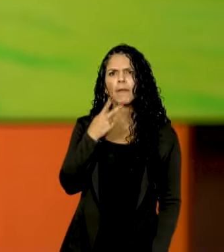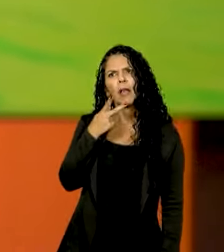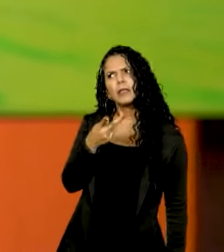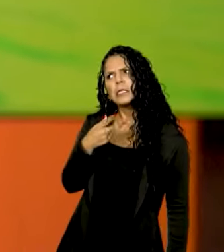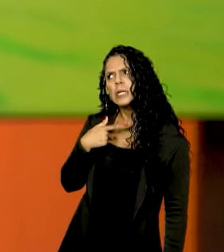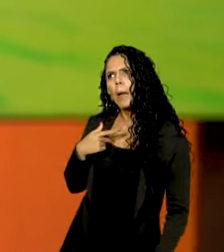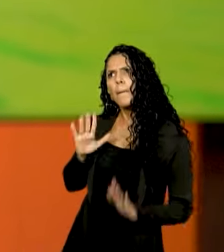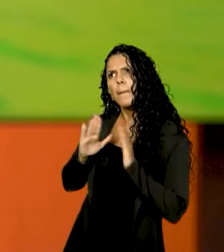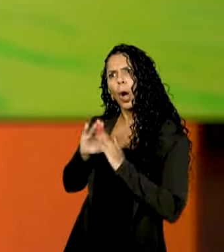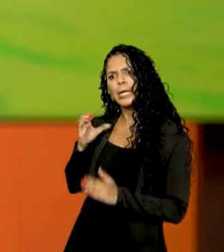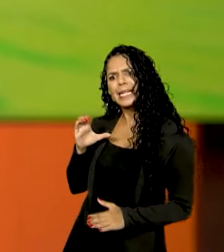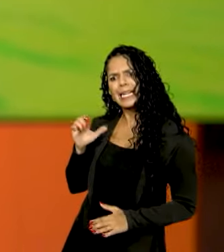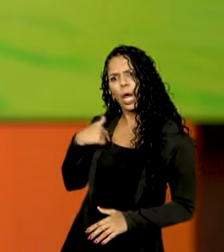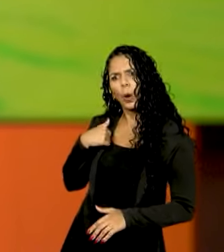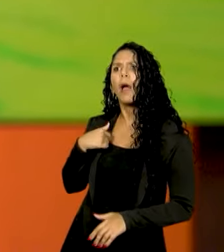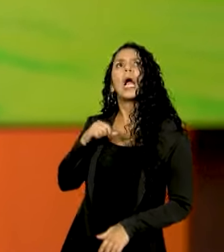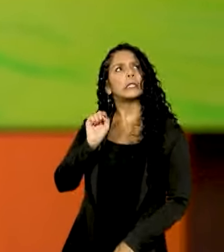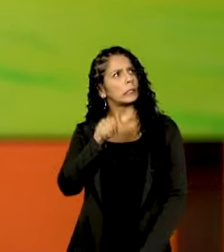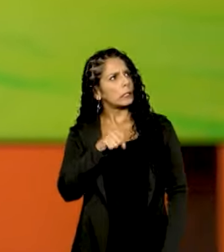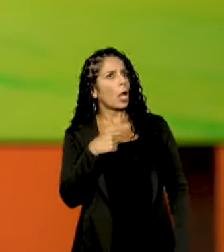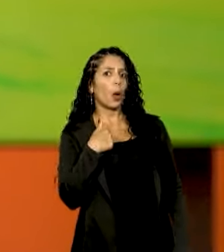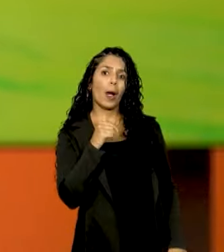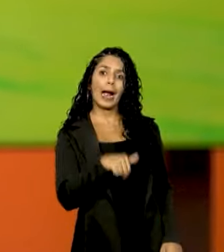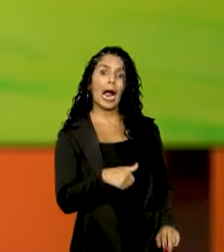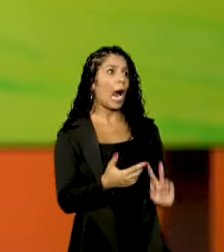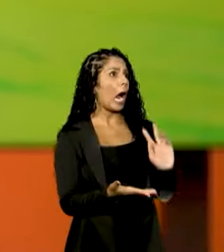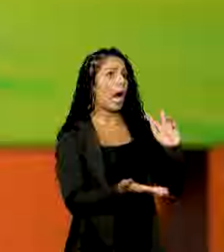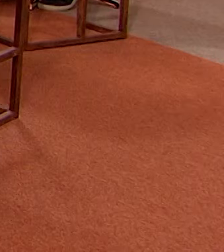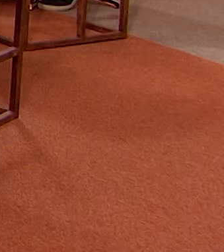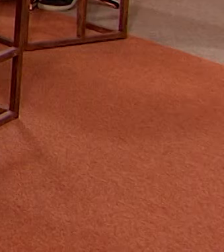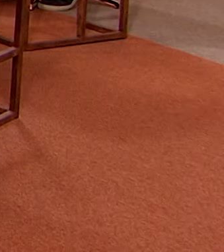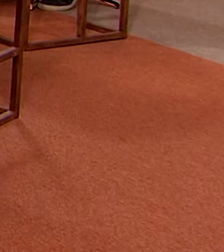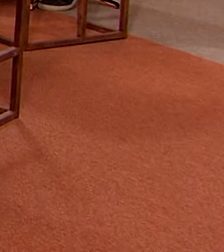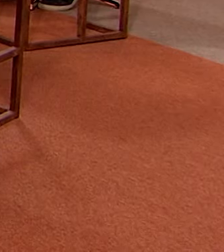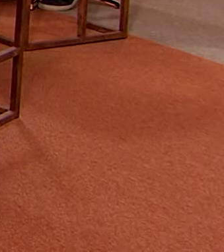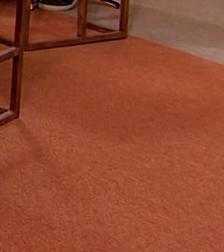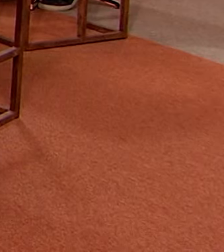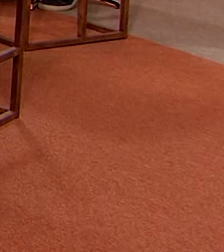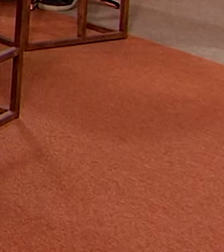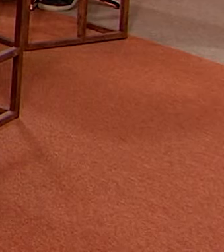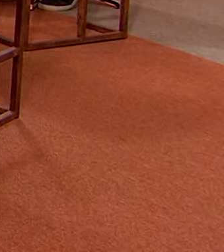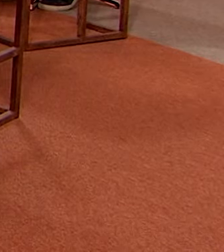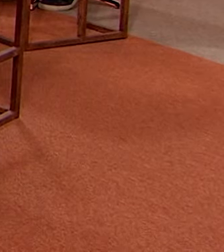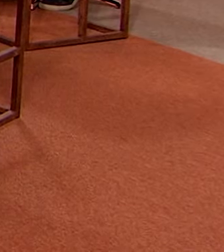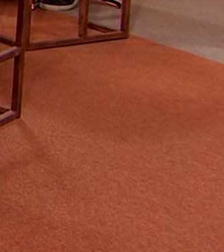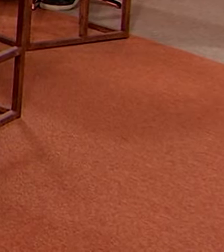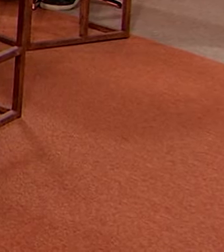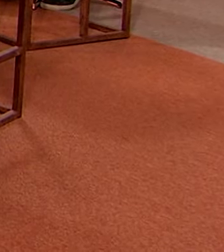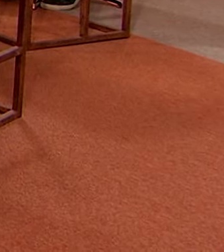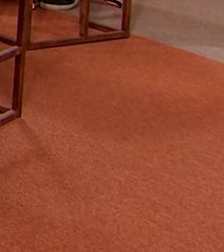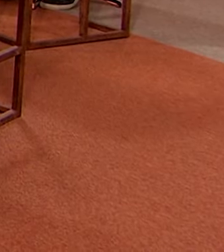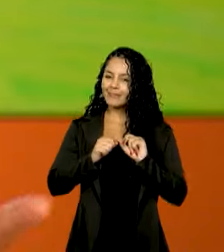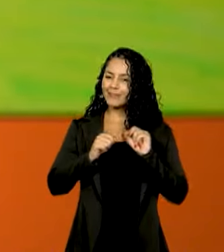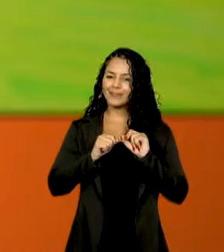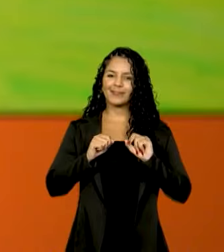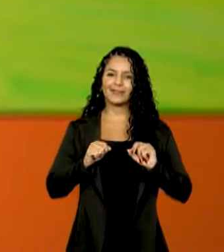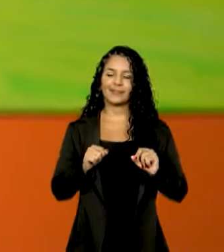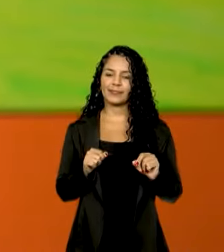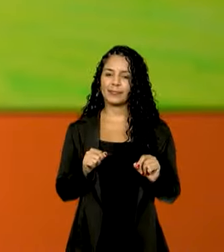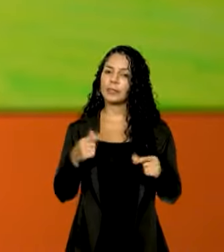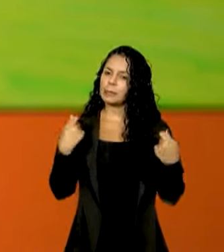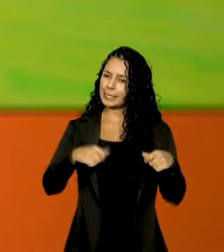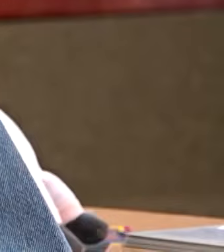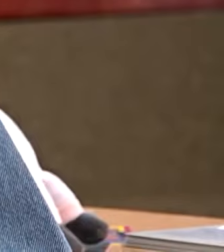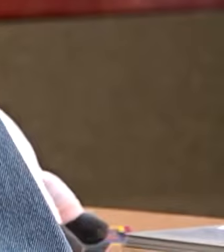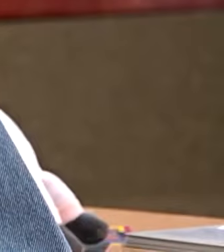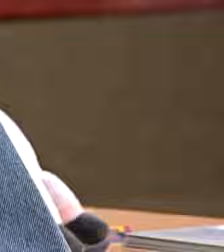Niterói? Maestro, ele, eu tô aqui. Eu, ai, meu Deus, vou ir agora, vamos fazer. Ele, vamos. A gente criou, fez tudo, porque tem que ter a